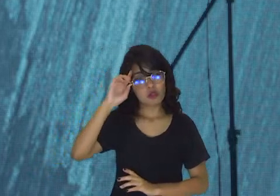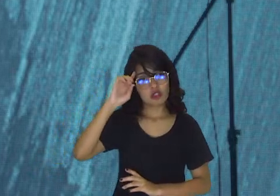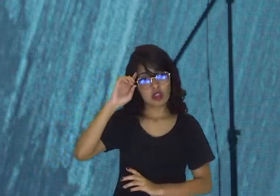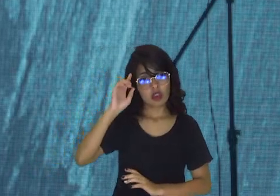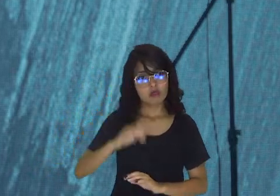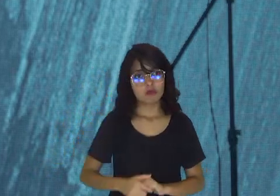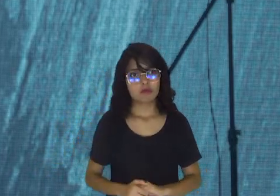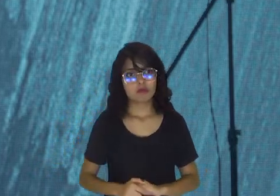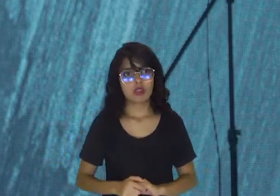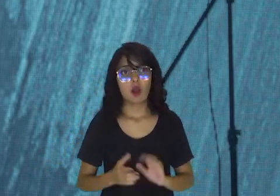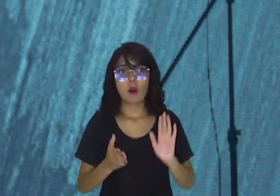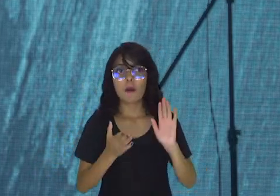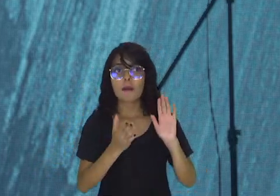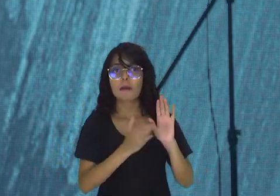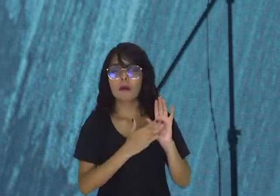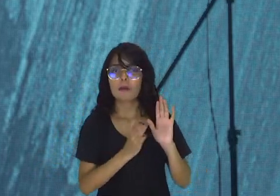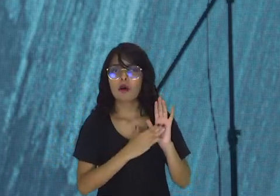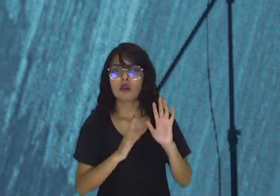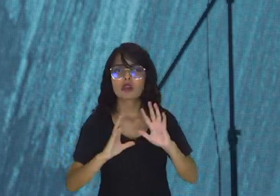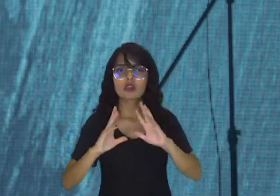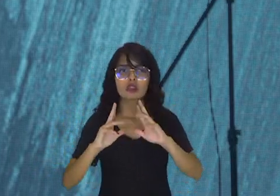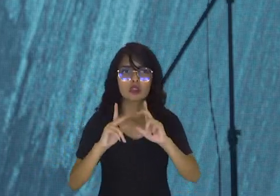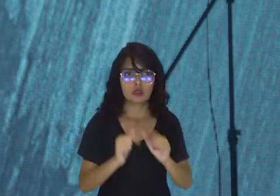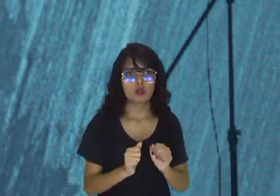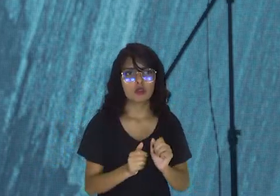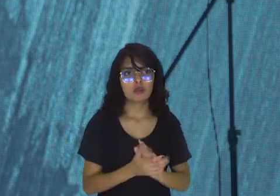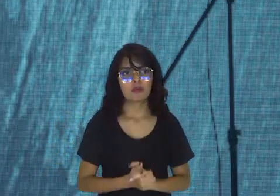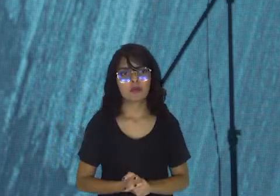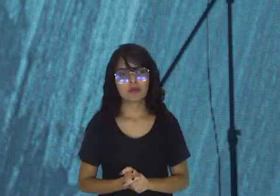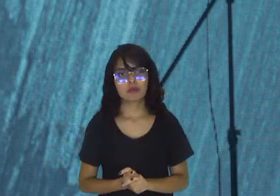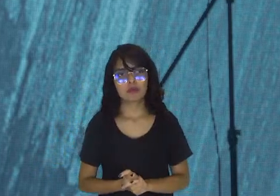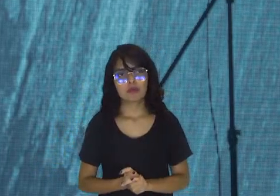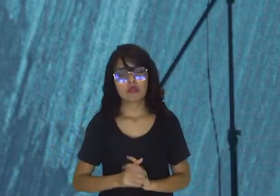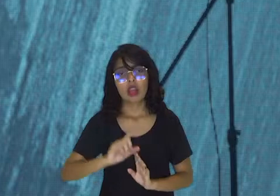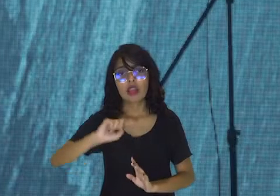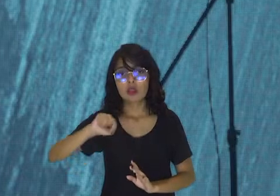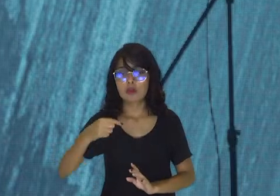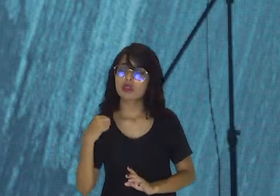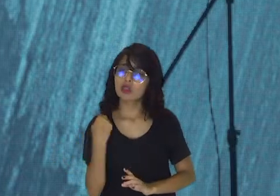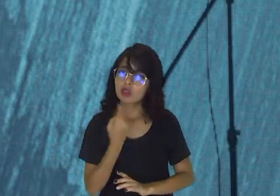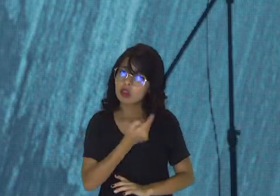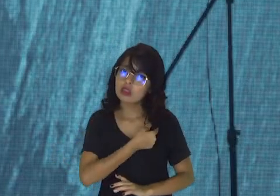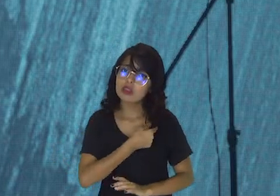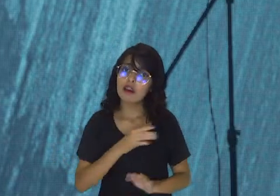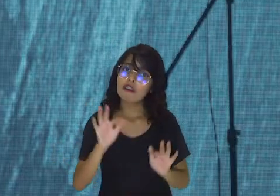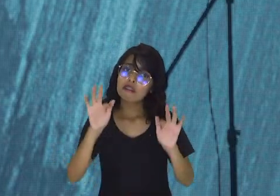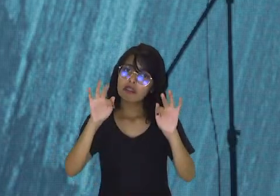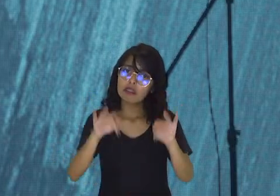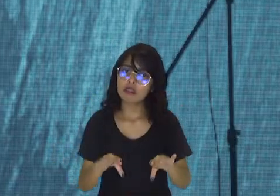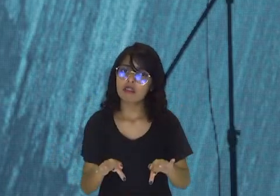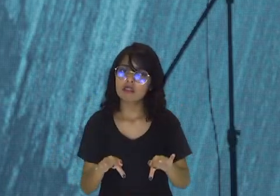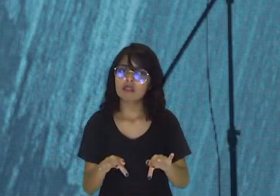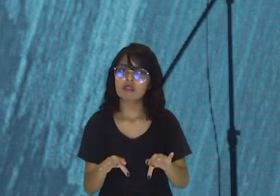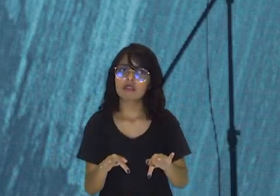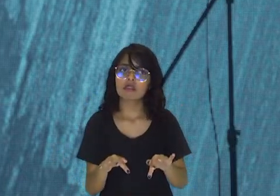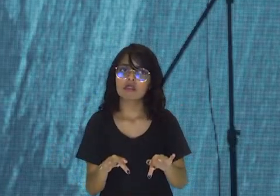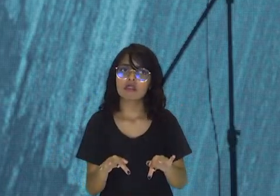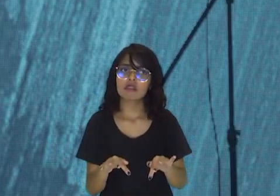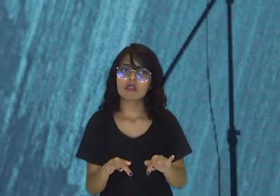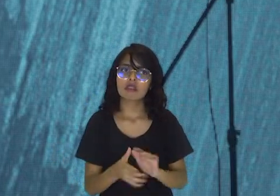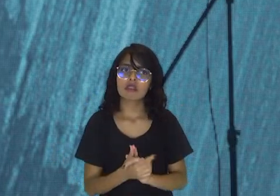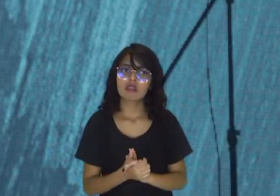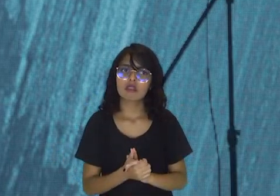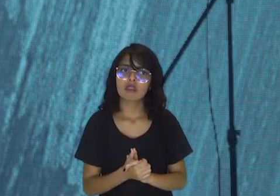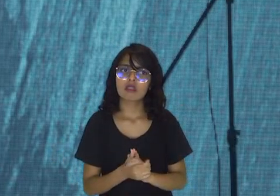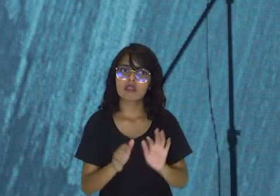de tudo. Depois que nós terminarmos esses 40 dias, Eu vou propor para vocês, para nós lermos